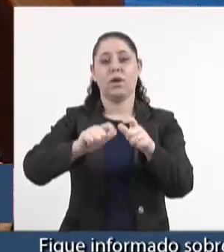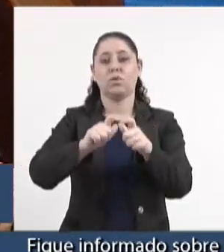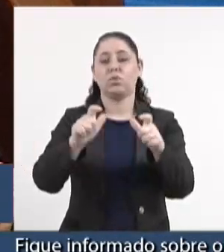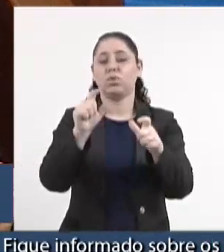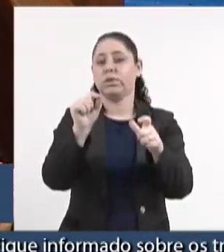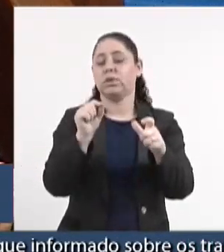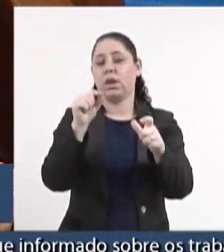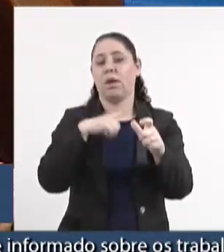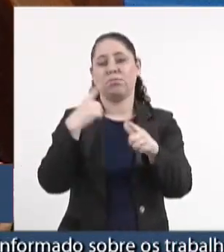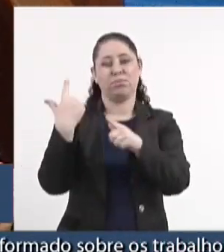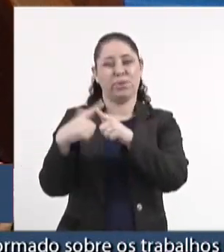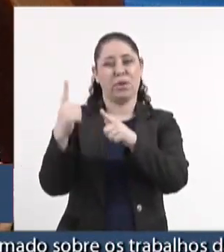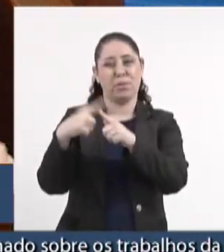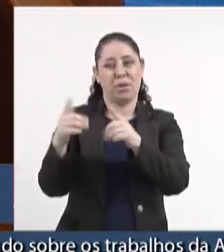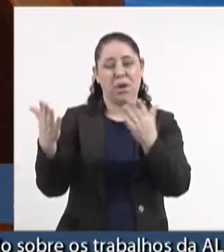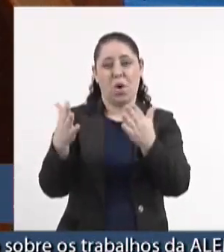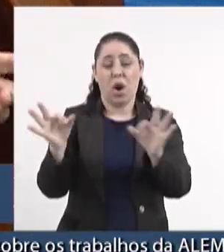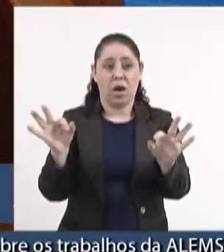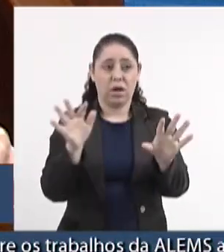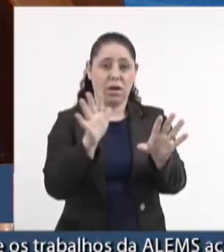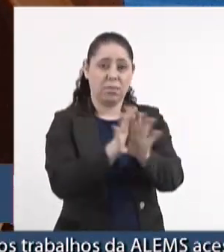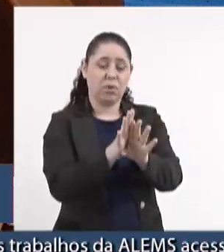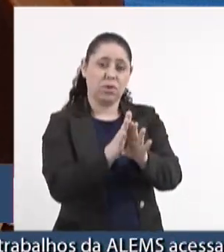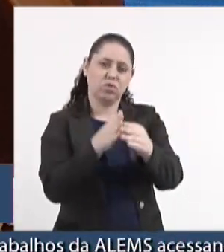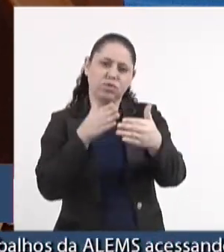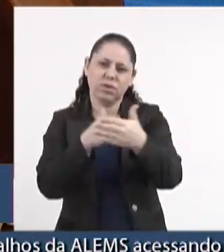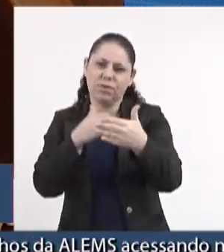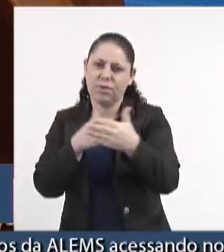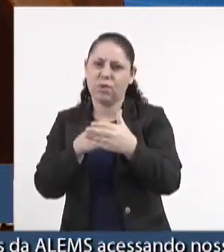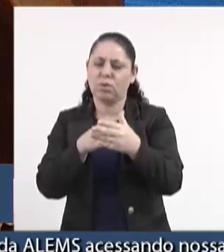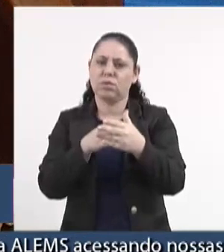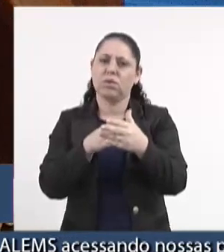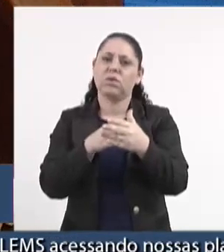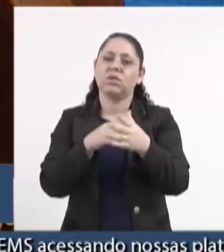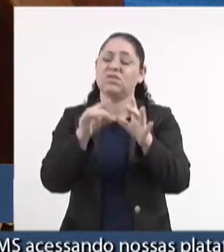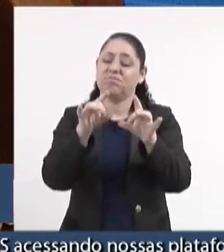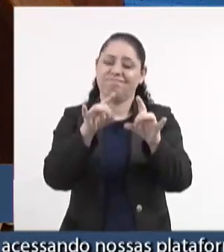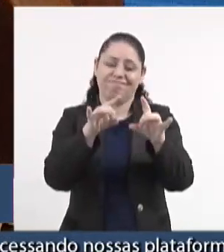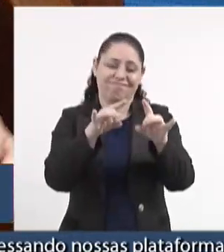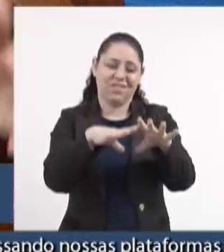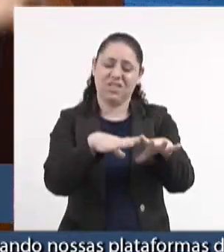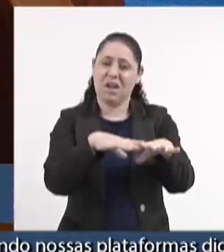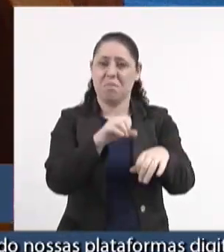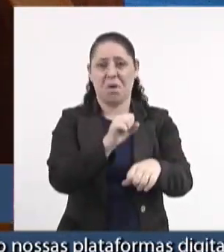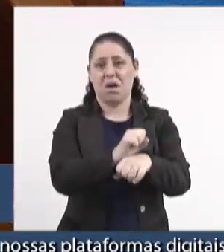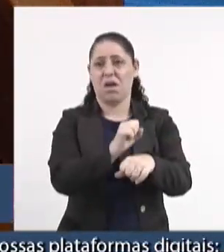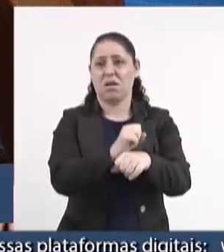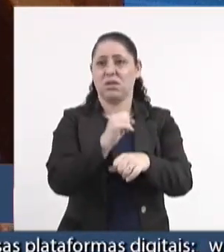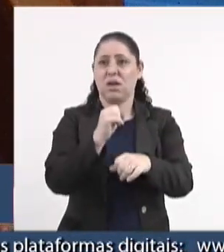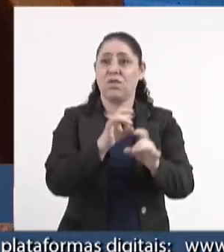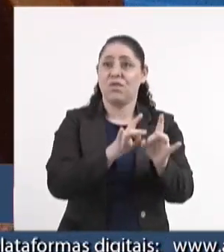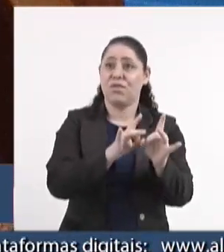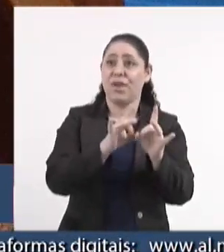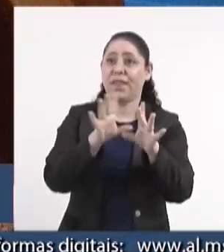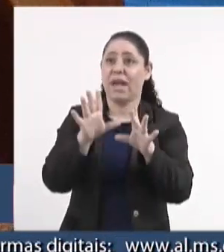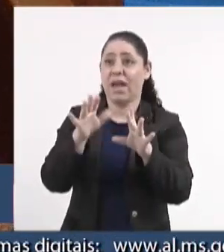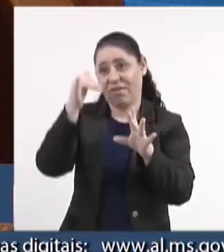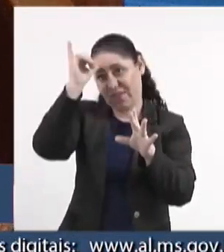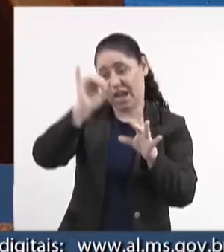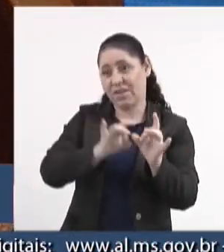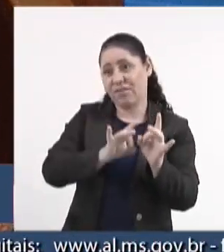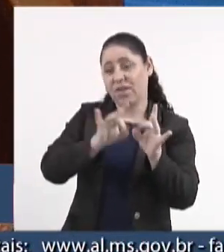esse grande problema e que é um desafio de deixar de ser importadores